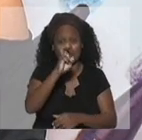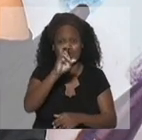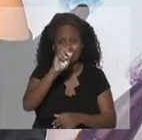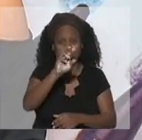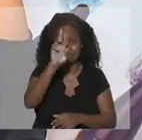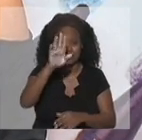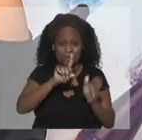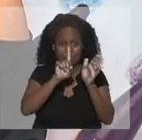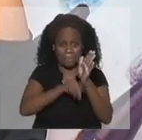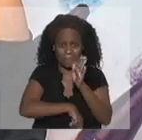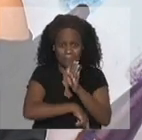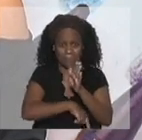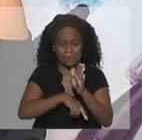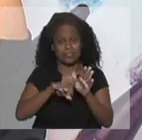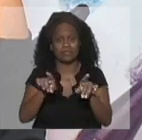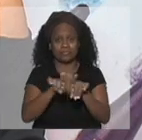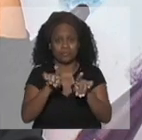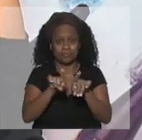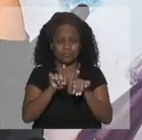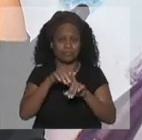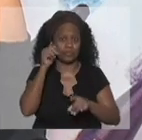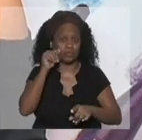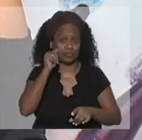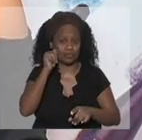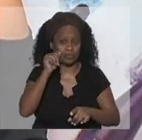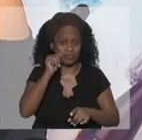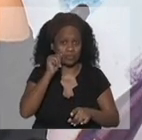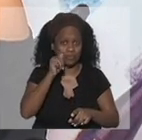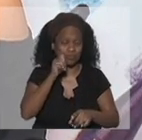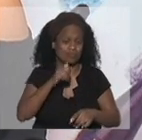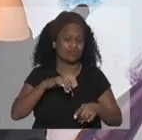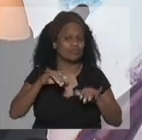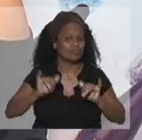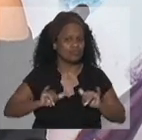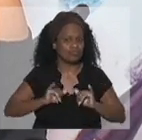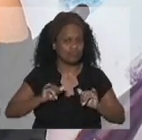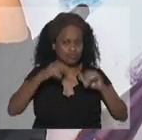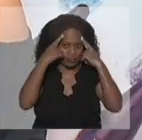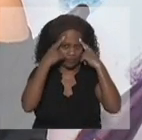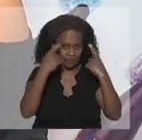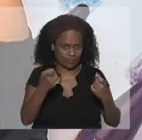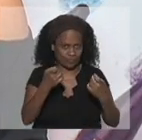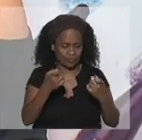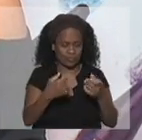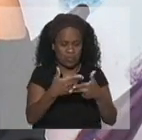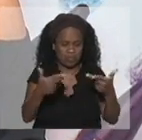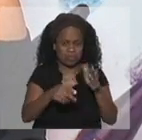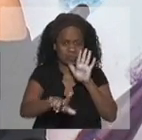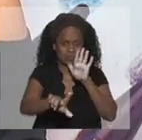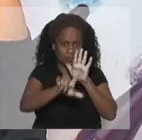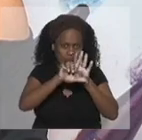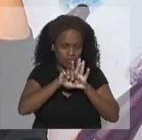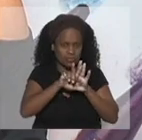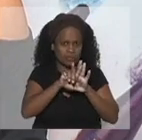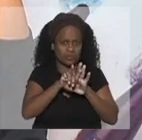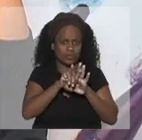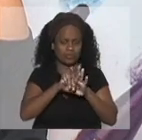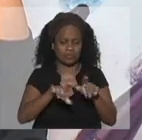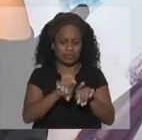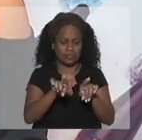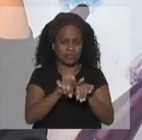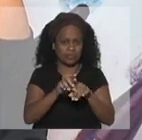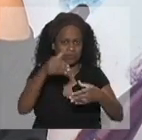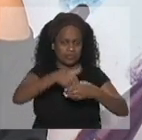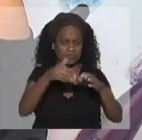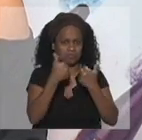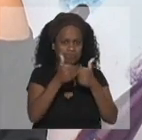1.762, quase R$ 500 a menos. Além disso, as mulheres são vítimas comuns de abusos. Algumas leis, como a Maria da Penha